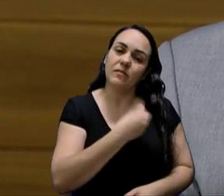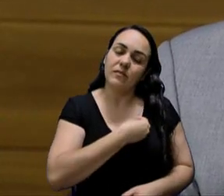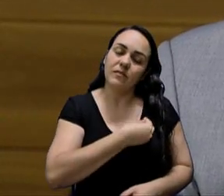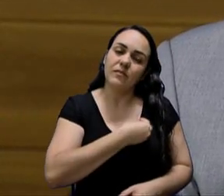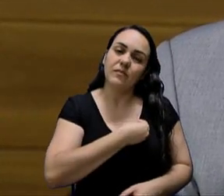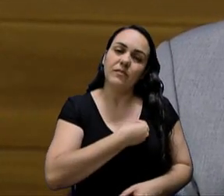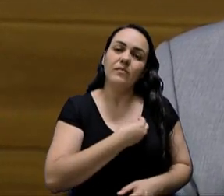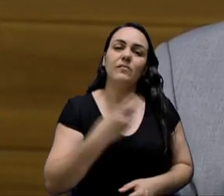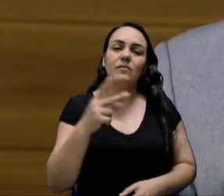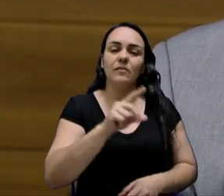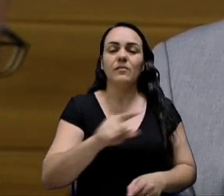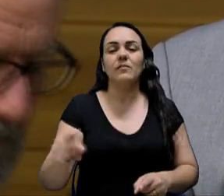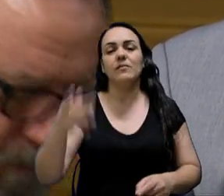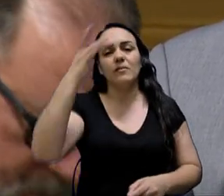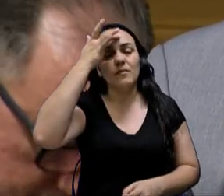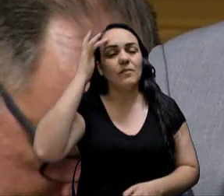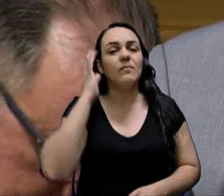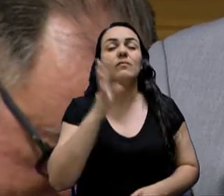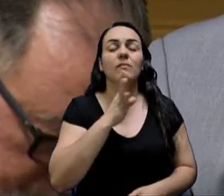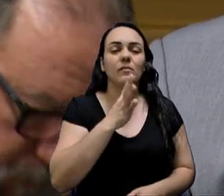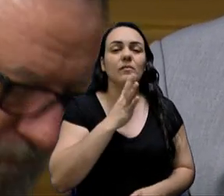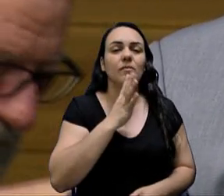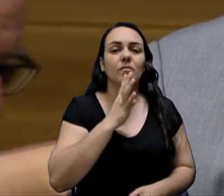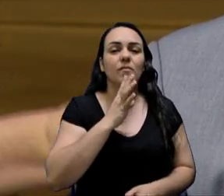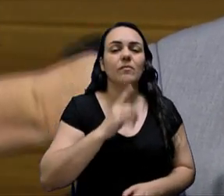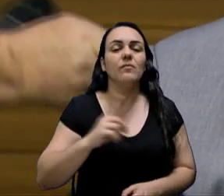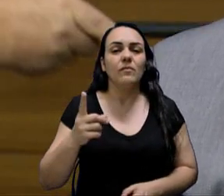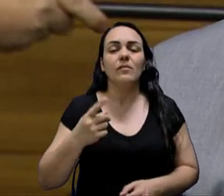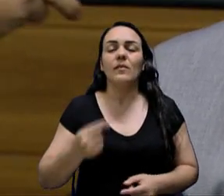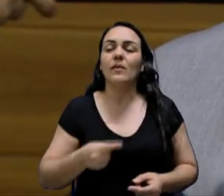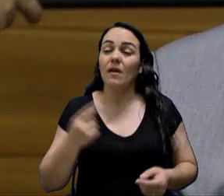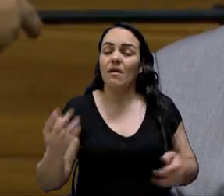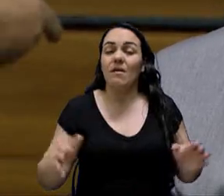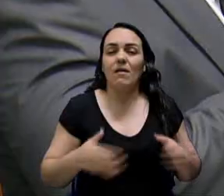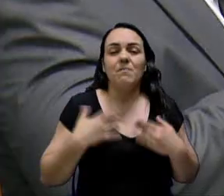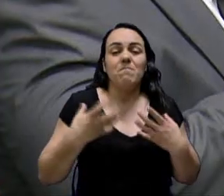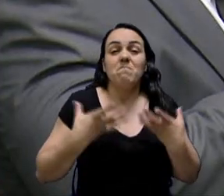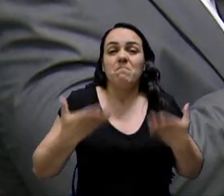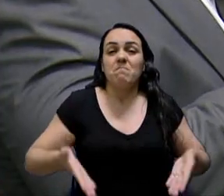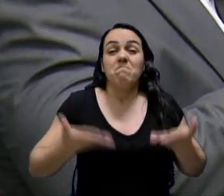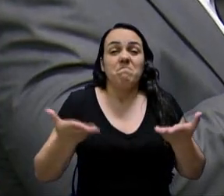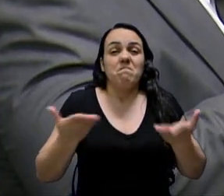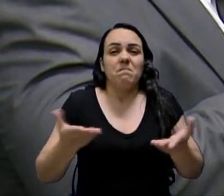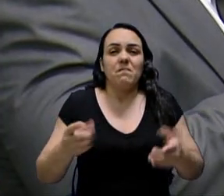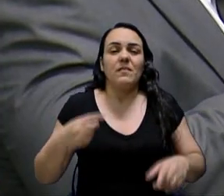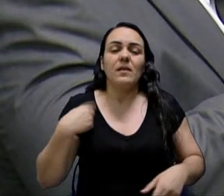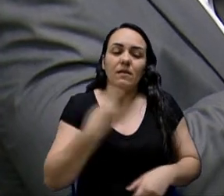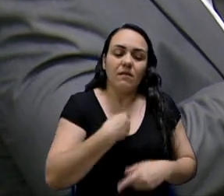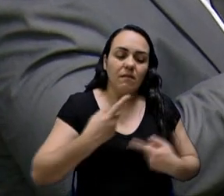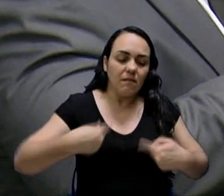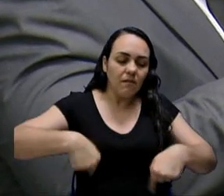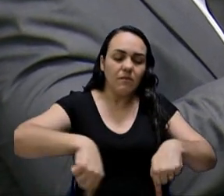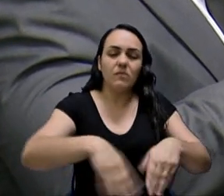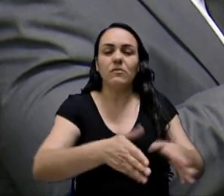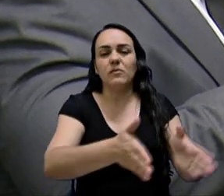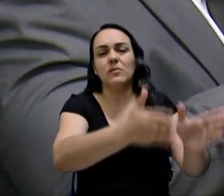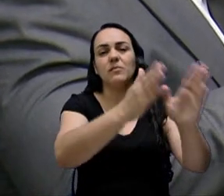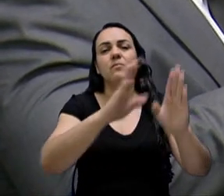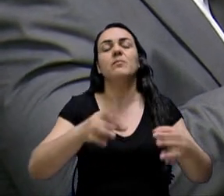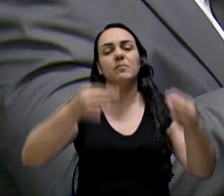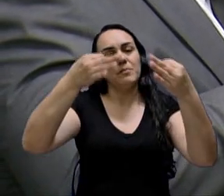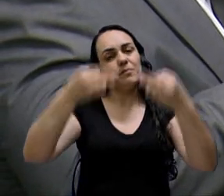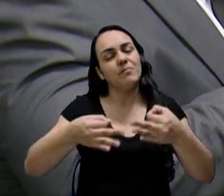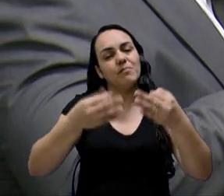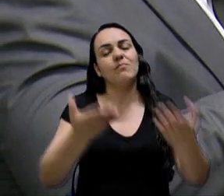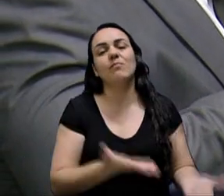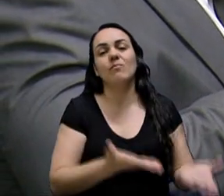pessoas sejam reconhecidas para que isso sirva de motivação, para que eles mostrem que estão no caminho certo e continuem a